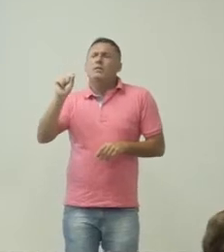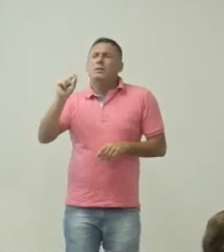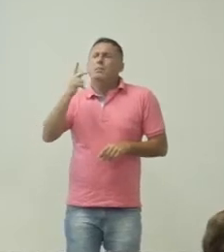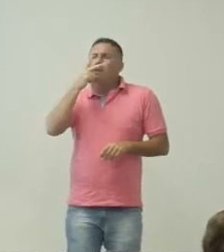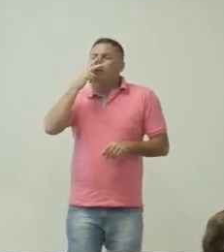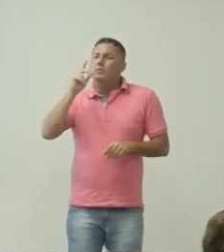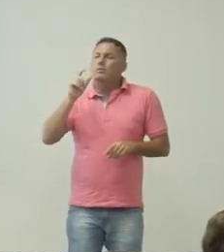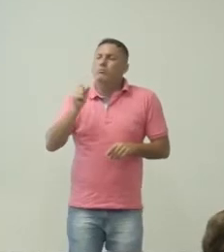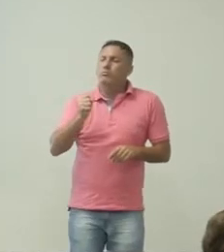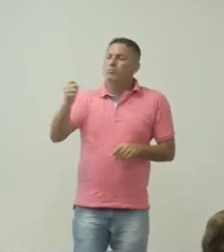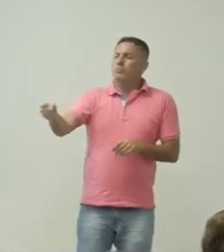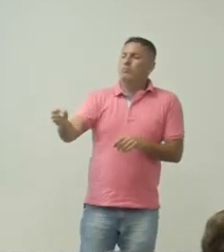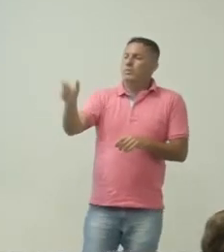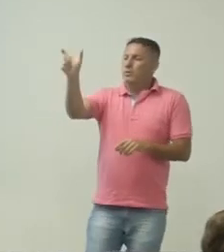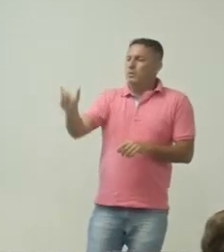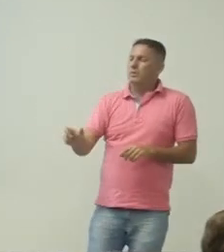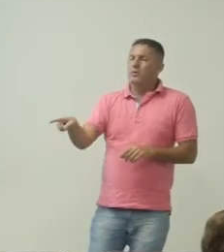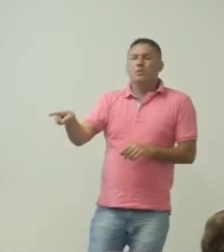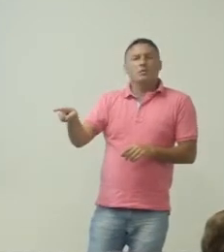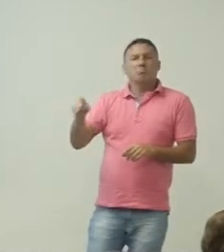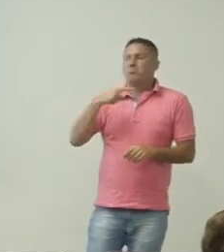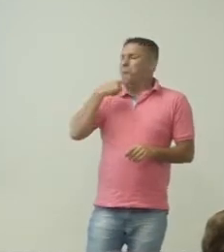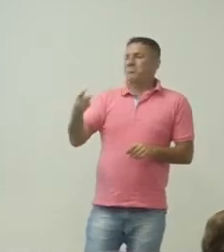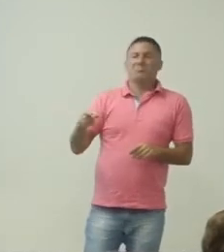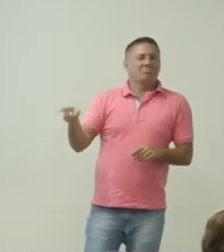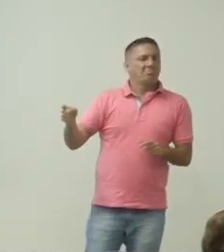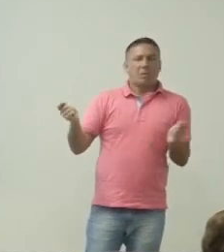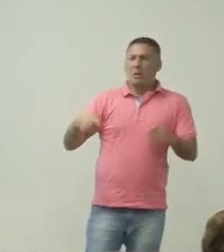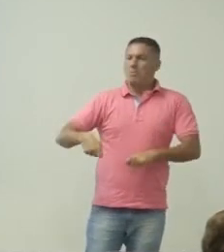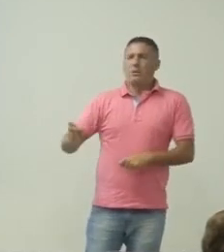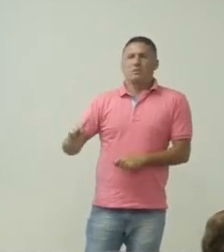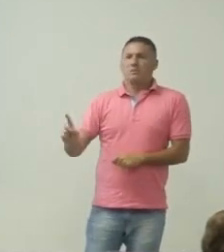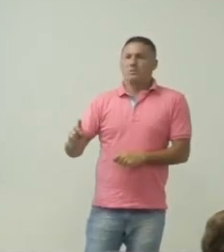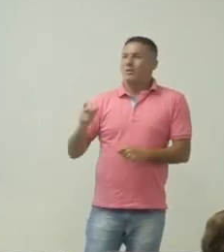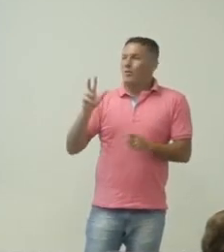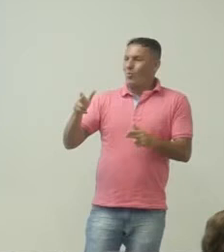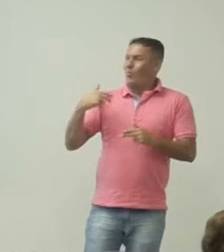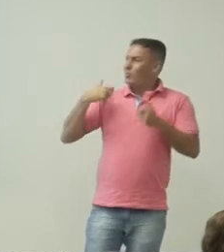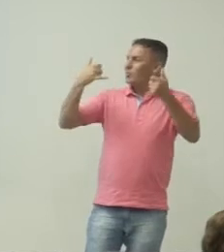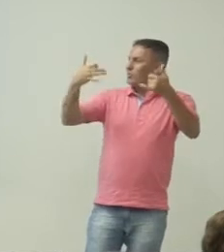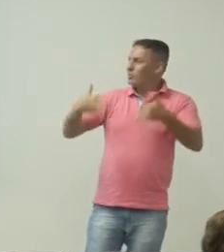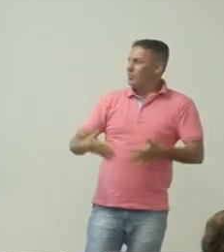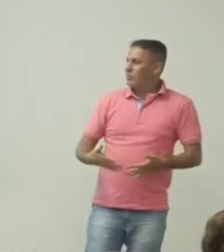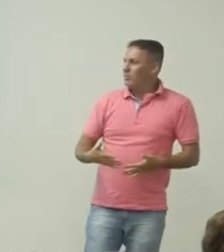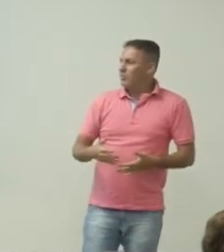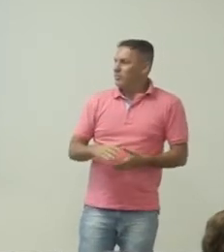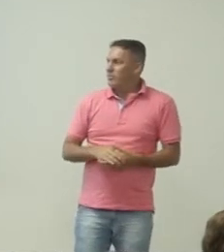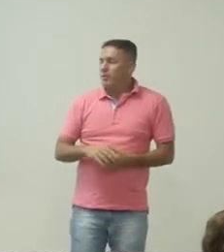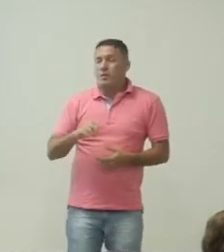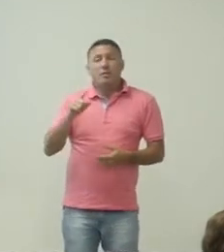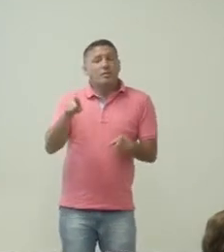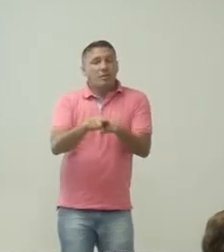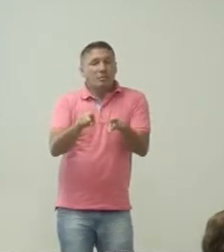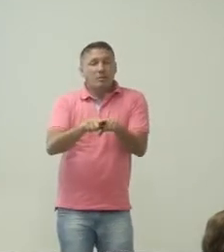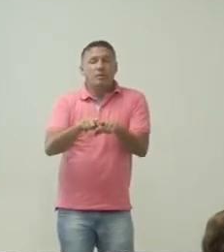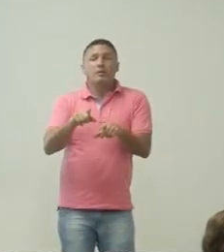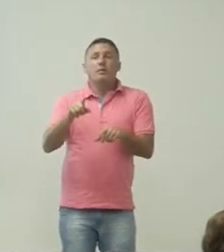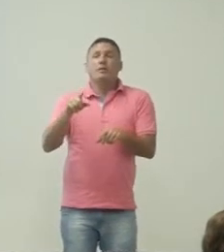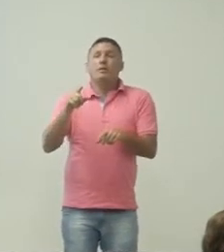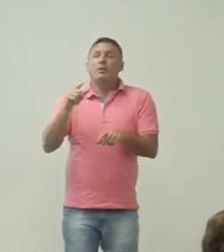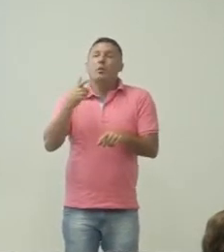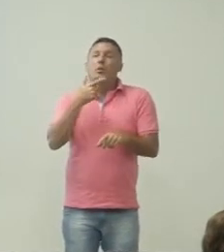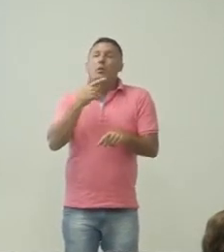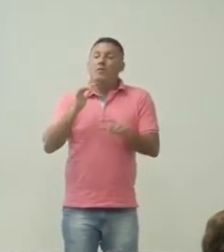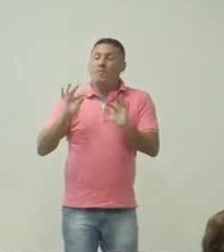nessa condição de incapaz, né? Como essa citação que eu li para vocês aqui, que ela está bem representada